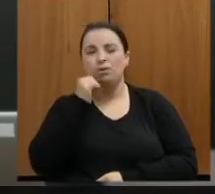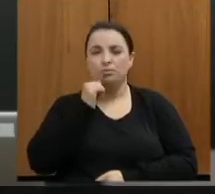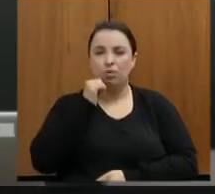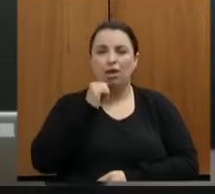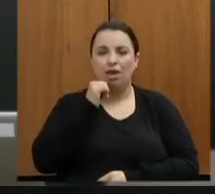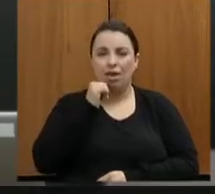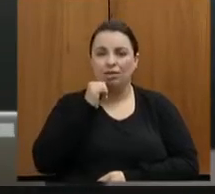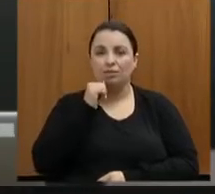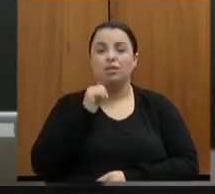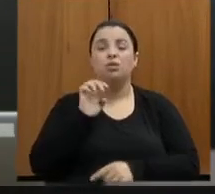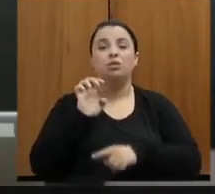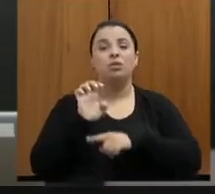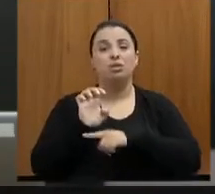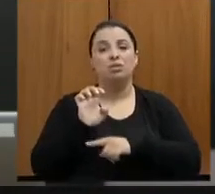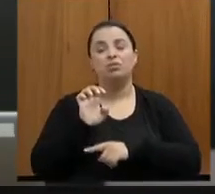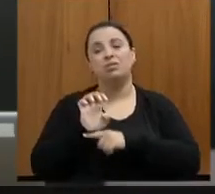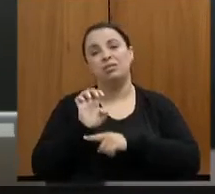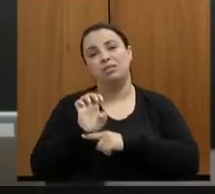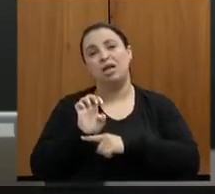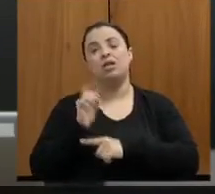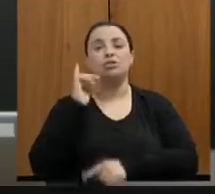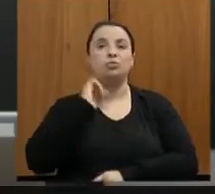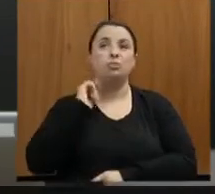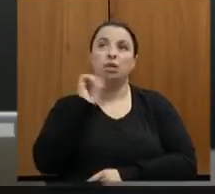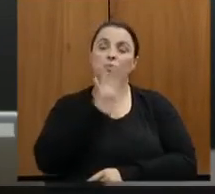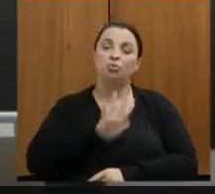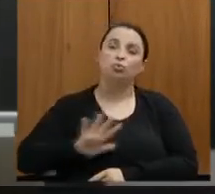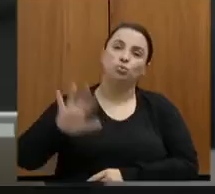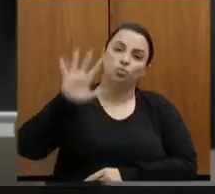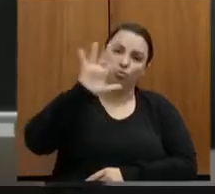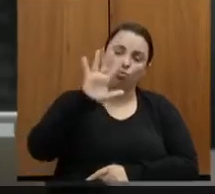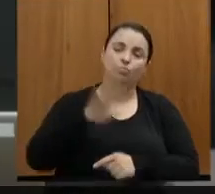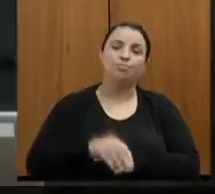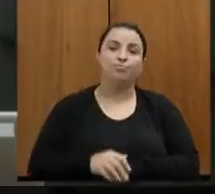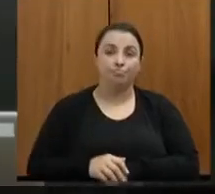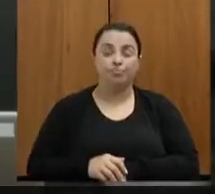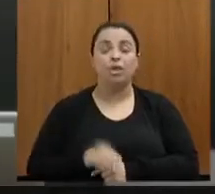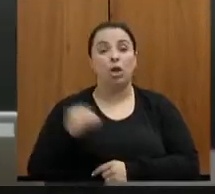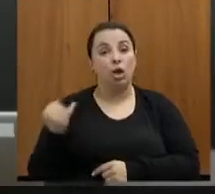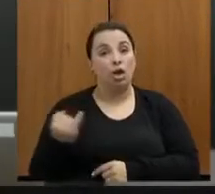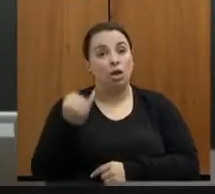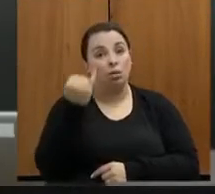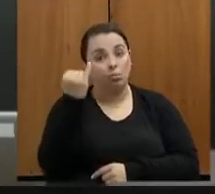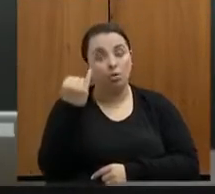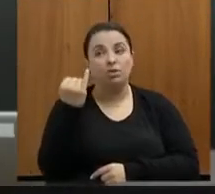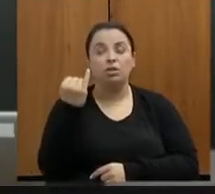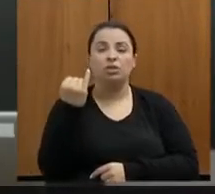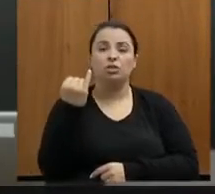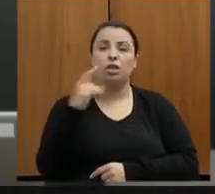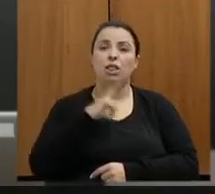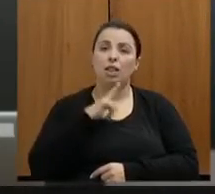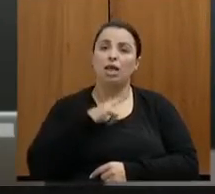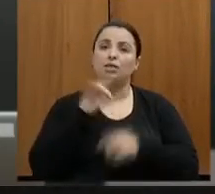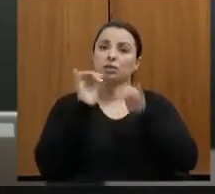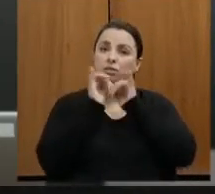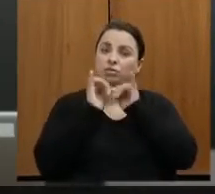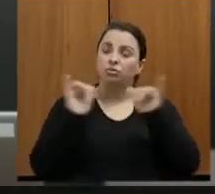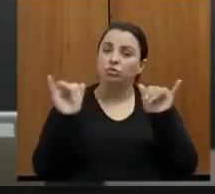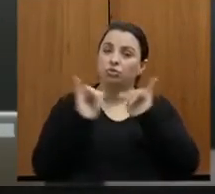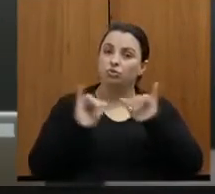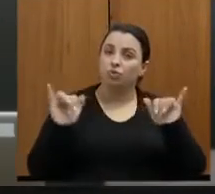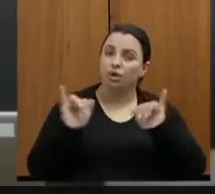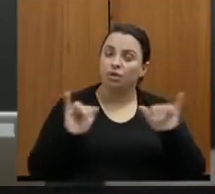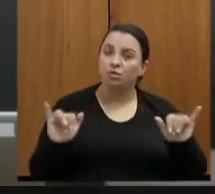Portanto, é importante aqui buscarmos esta divulgação e, além